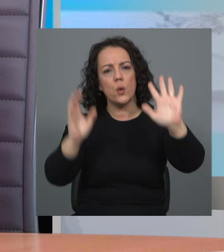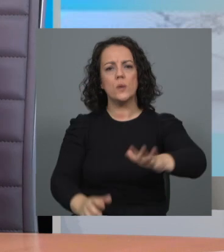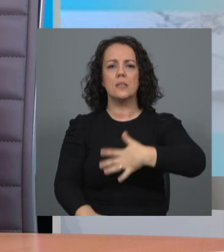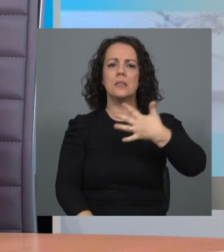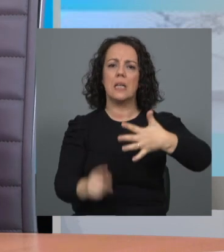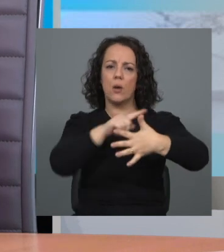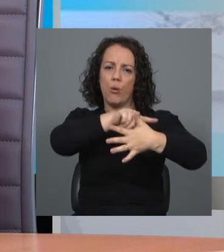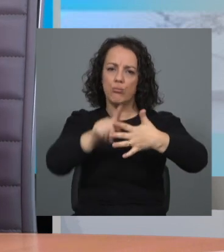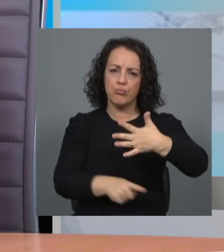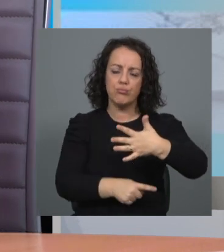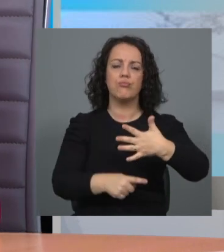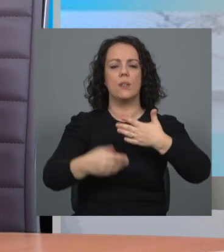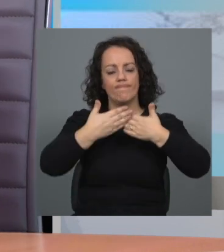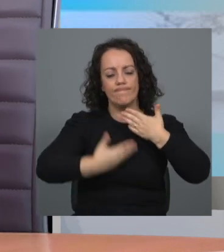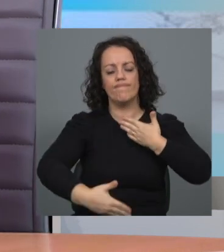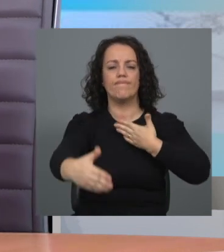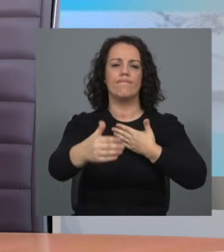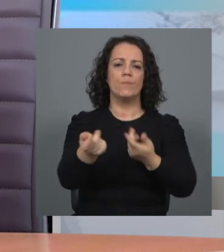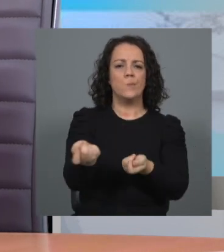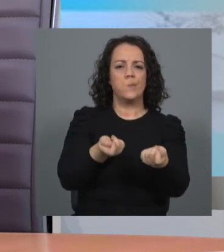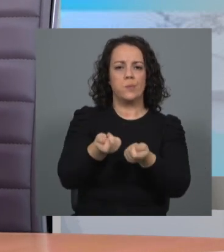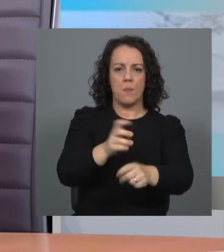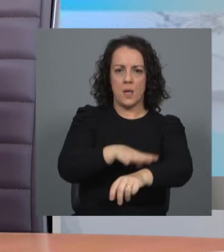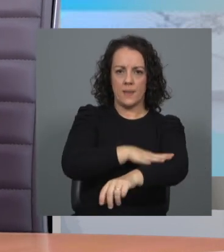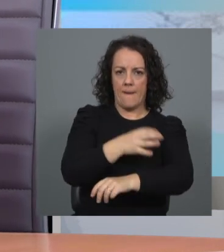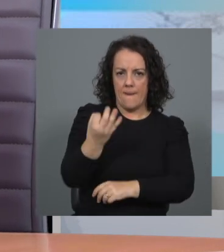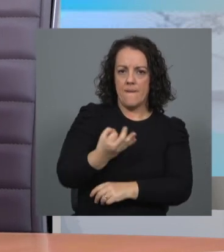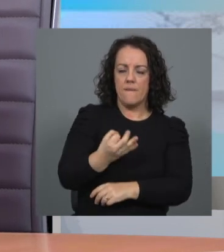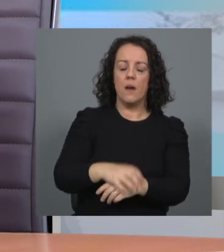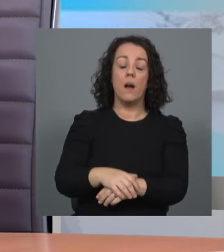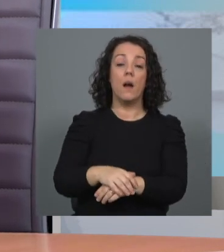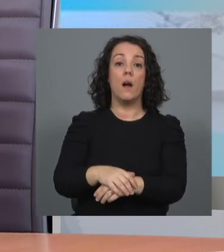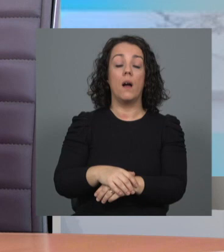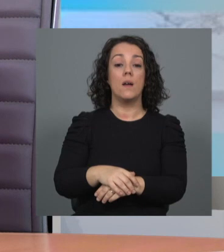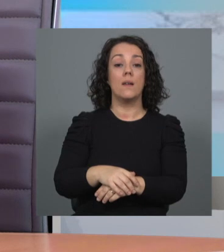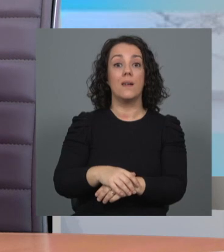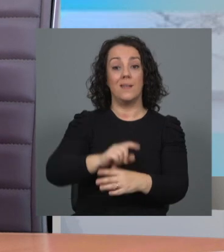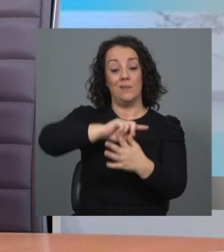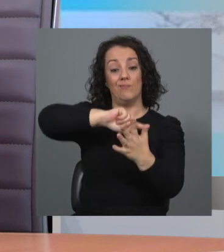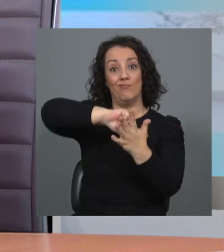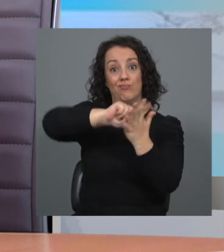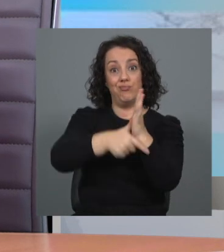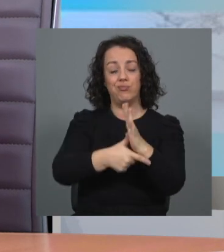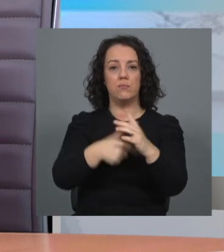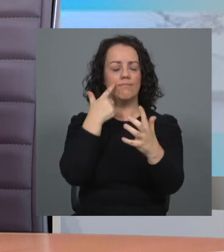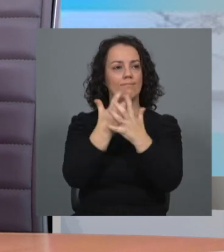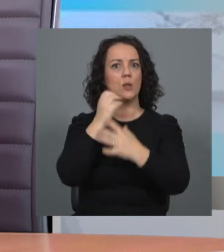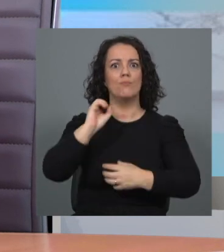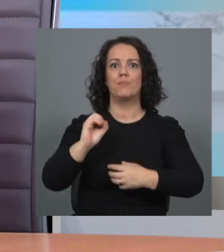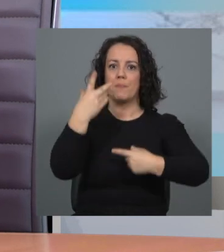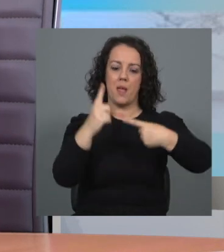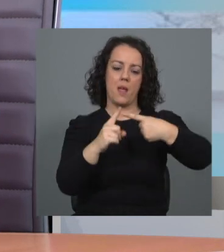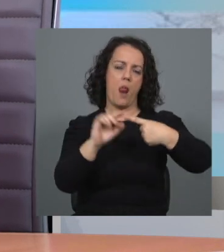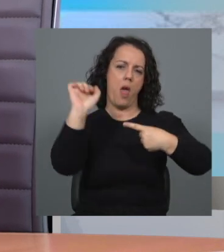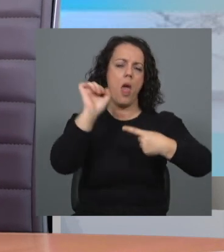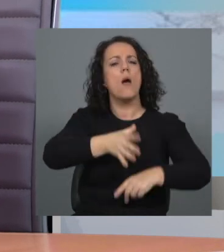para este seu novo mandato. E é significativo que a primeira das missões, por ele enunciada